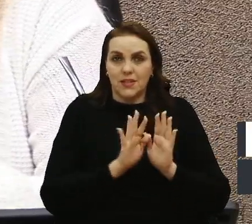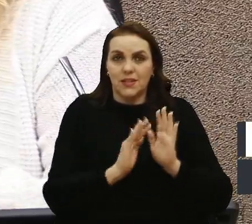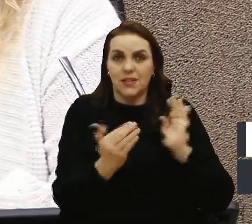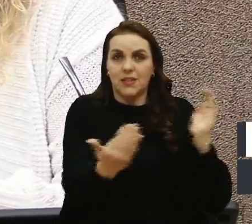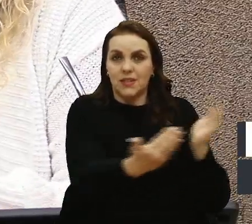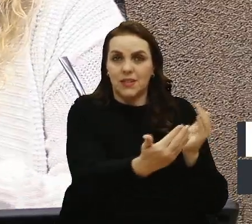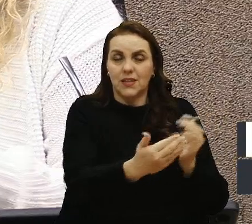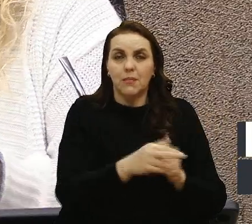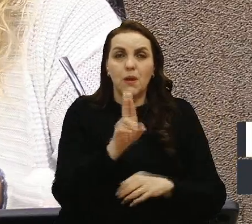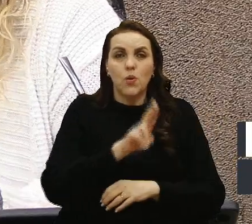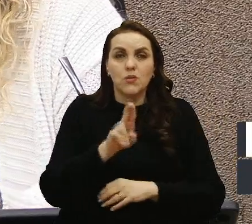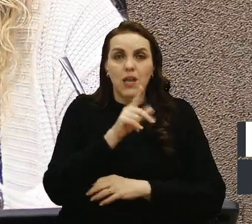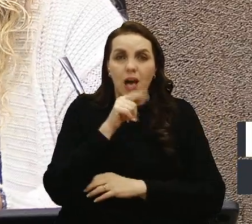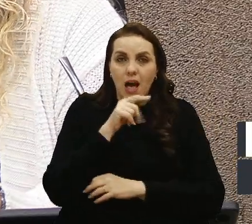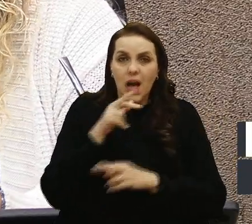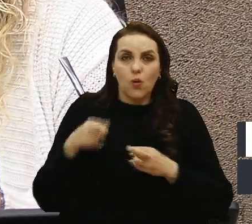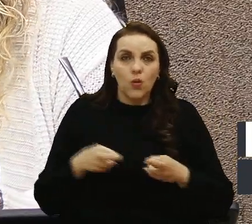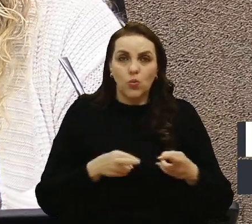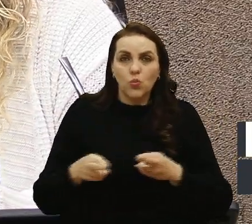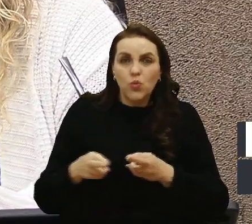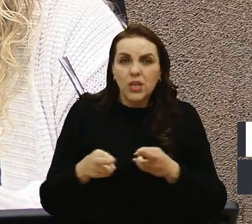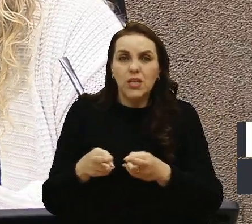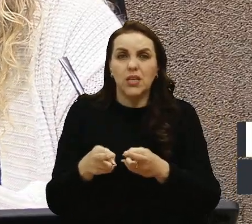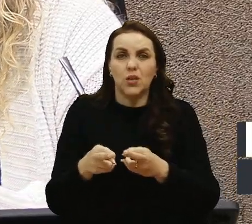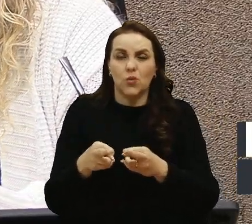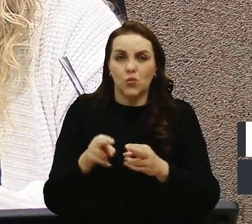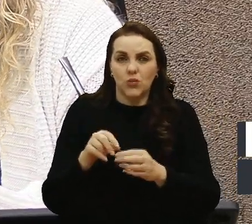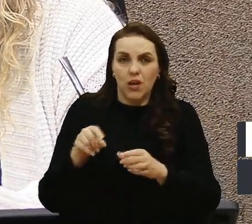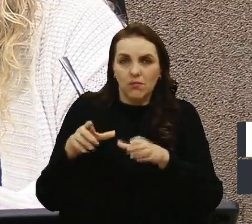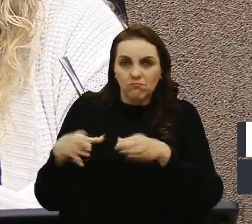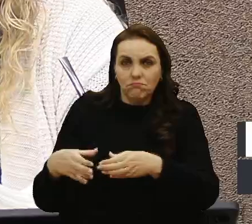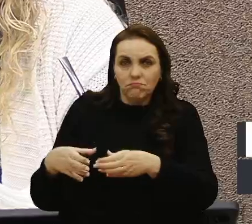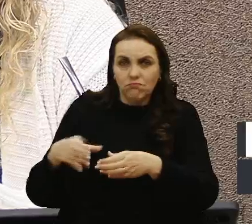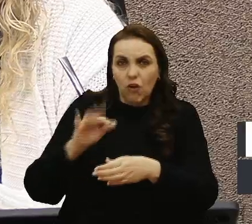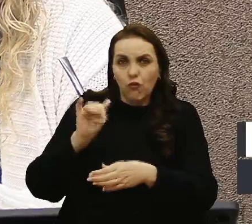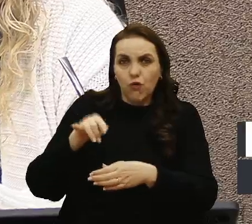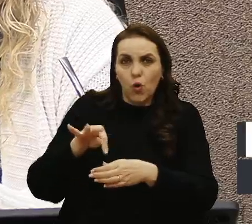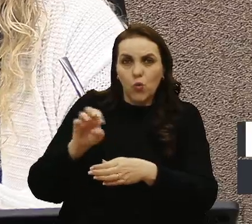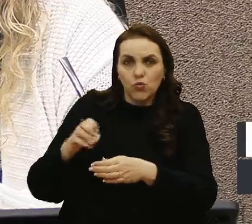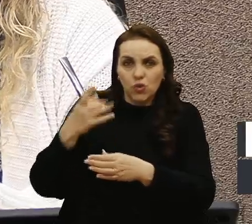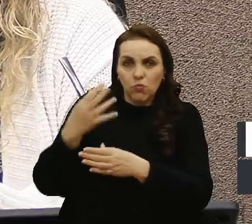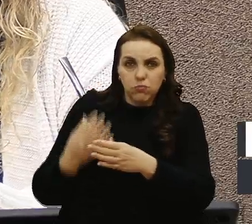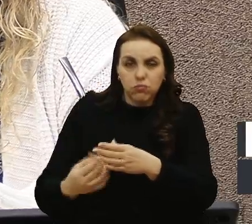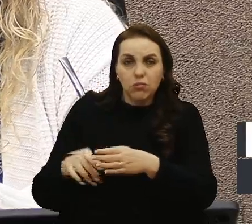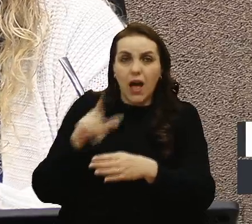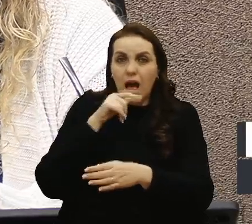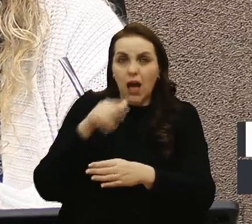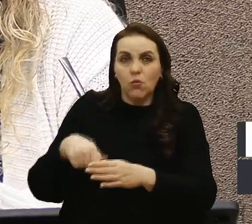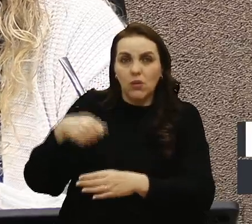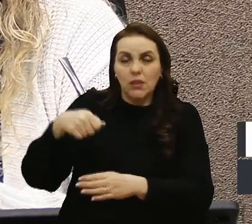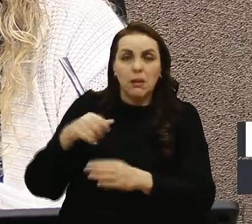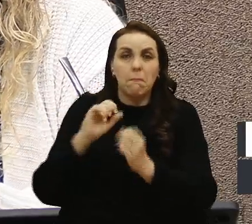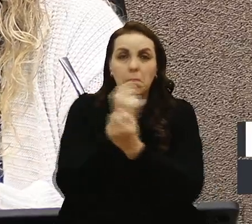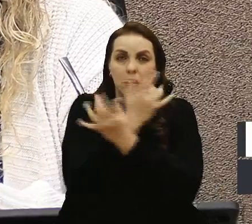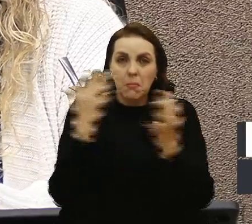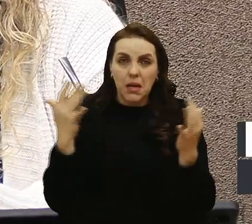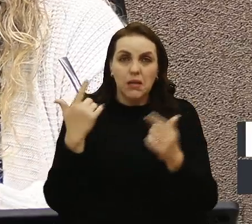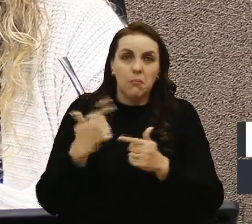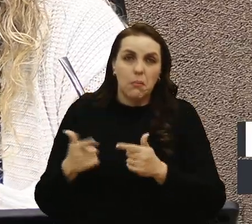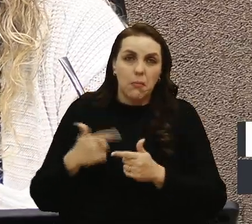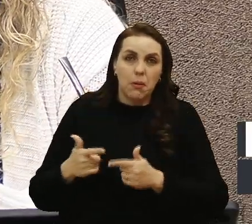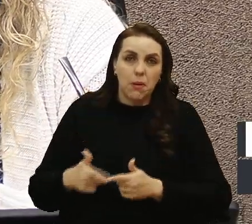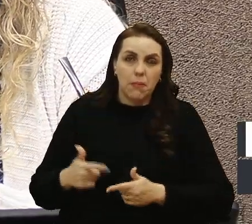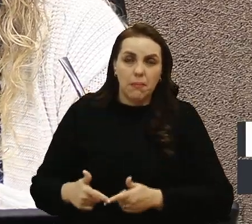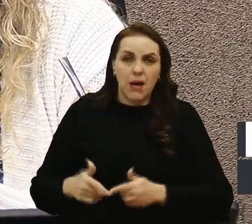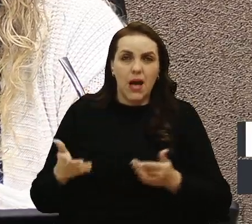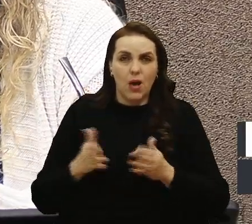água de um córrego, para usar a água de uma fonte, para usar a água, é cheio de problemas com a questão do meio ambiente. Aí agora querem fazer o